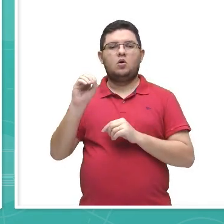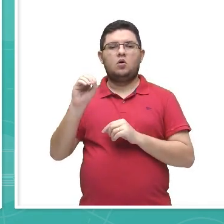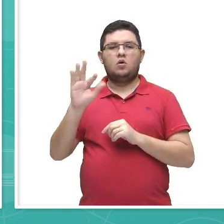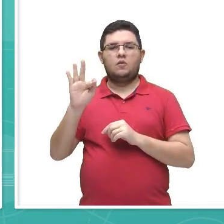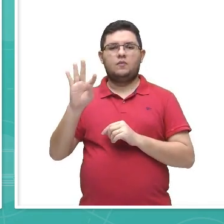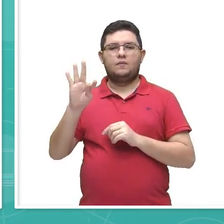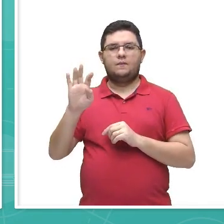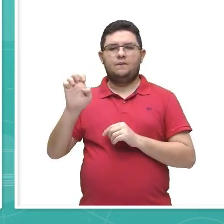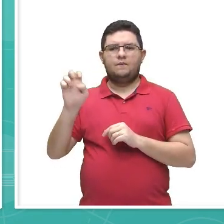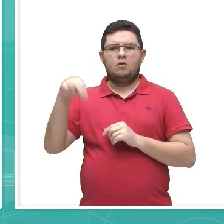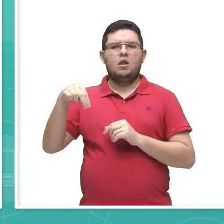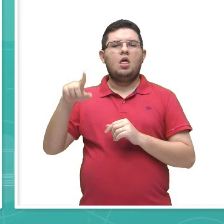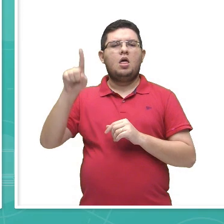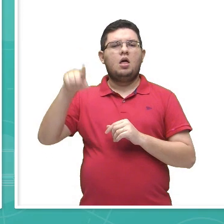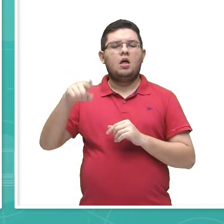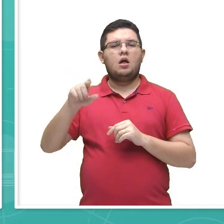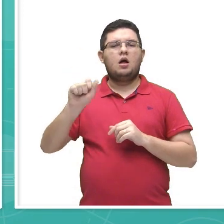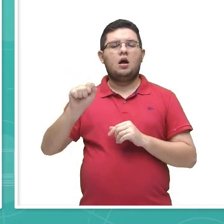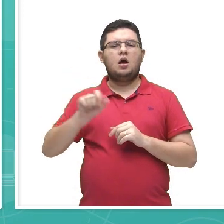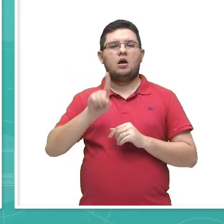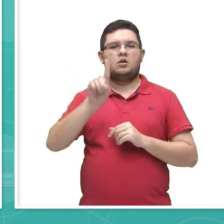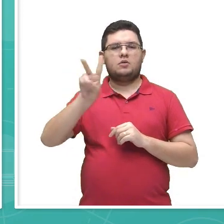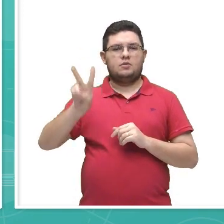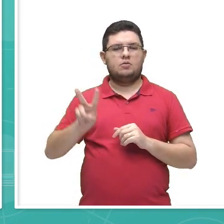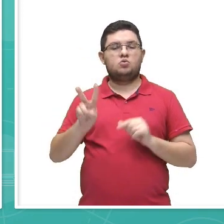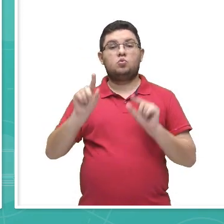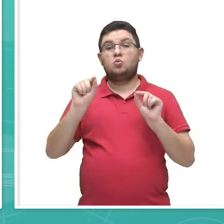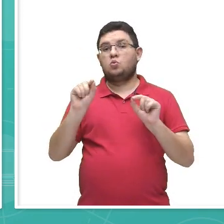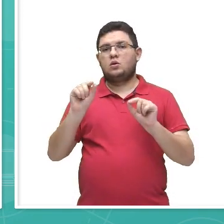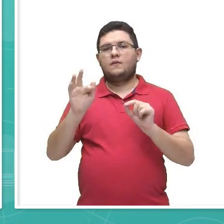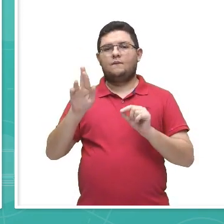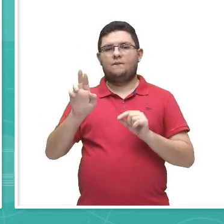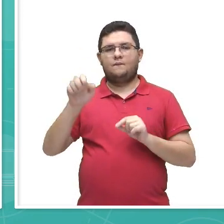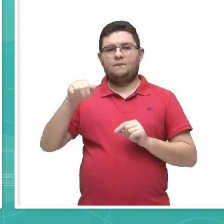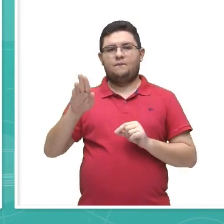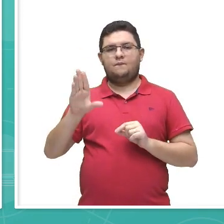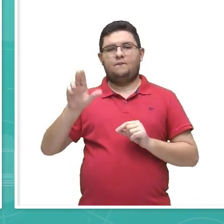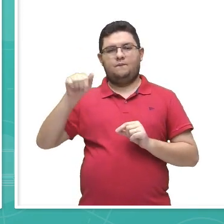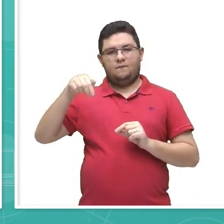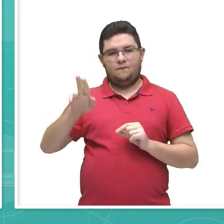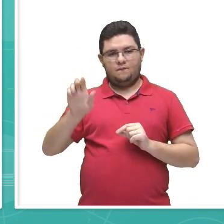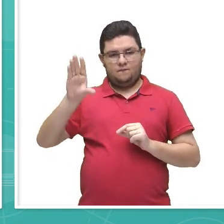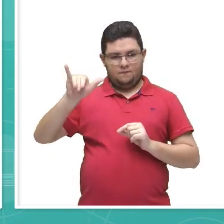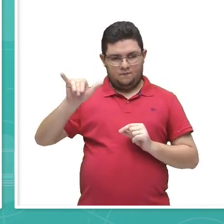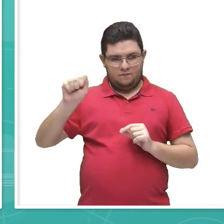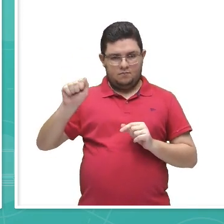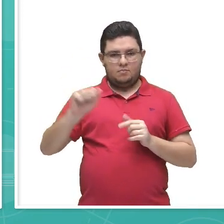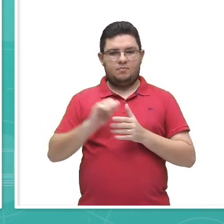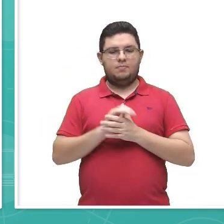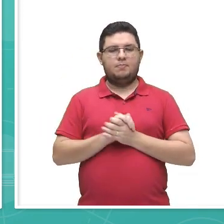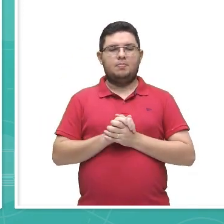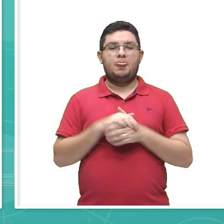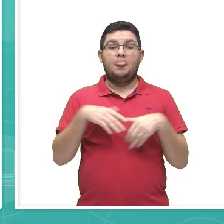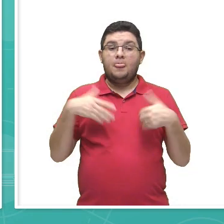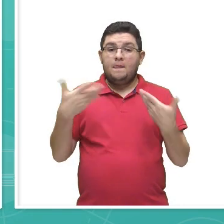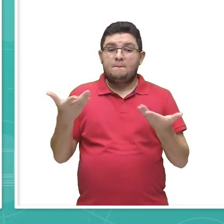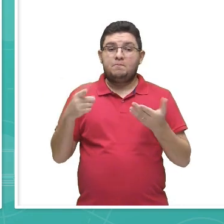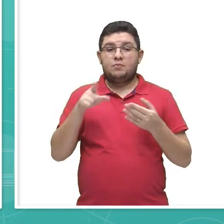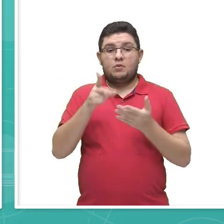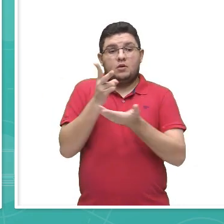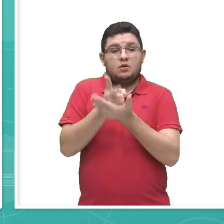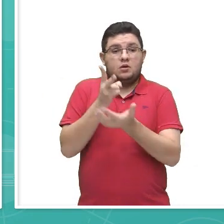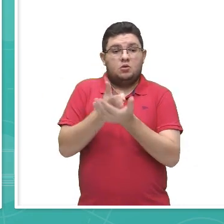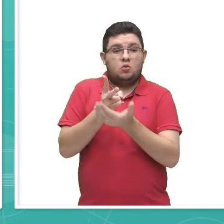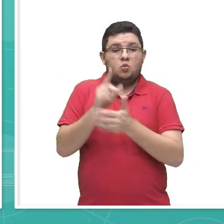o often, muitas vezes. Então, toda vez quando você for utilizar, né, esses verbos de frequência, eles vão